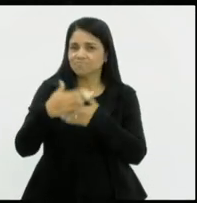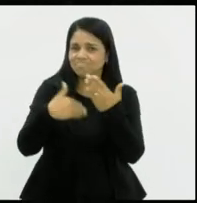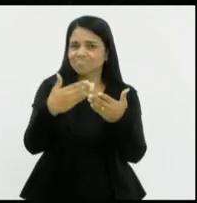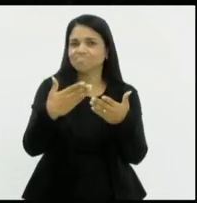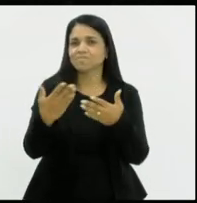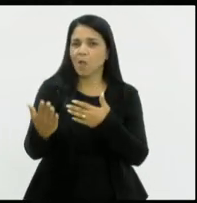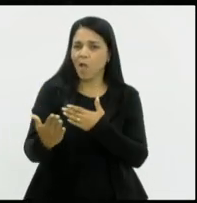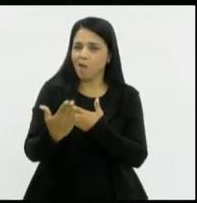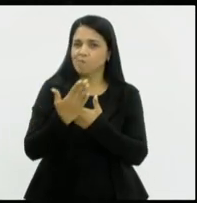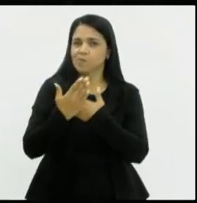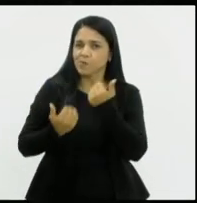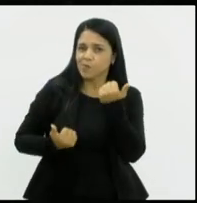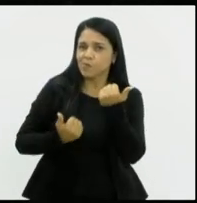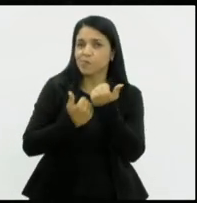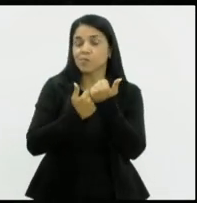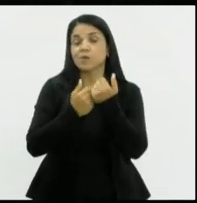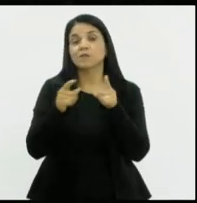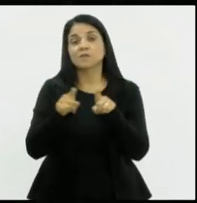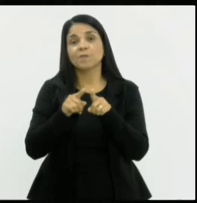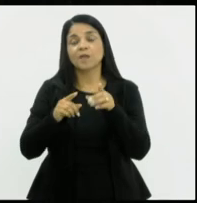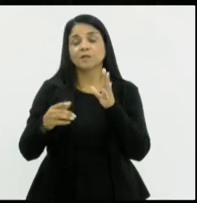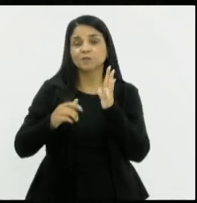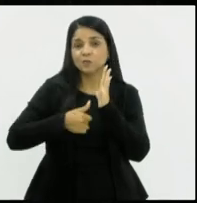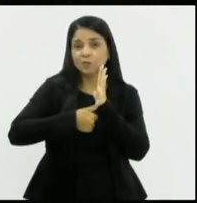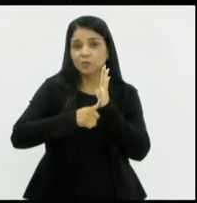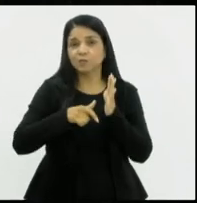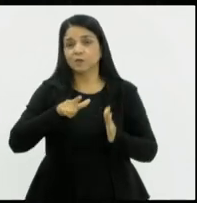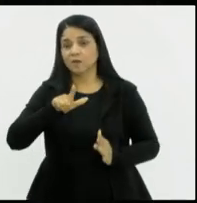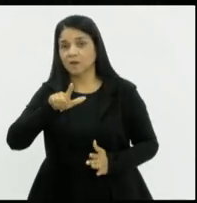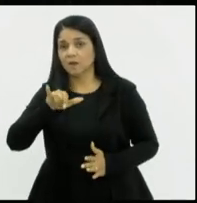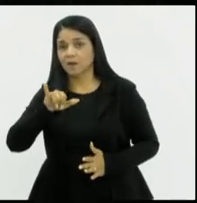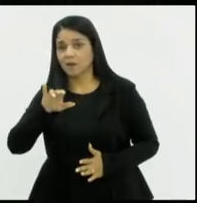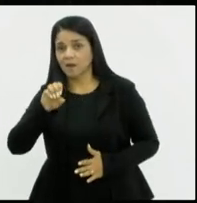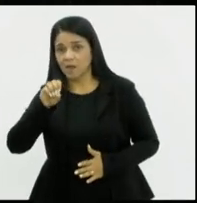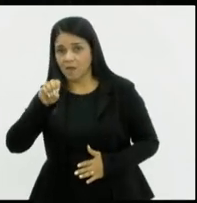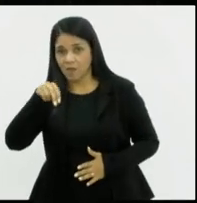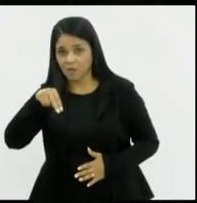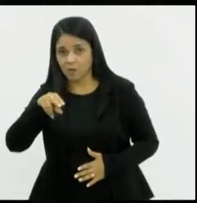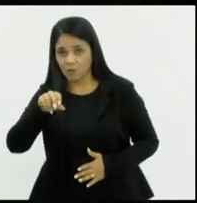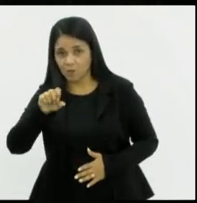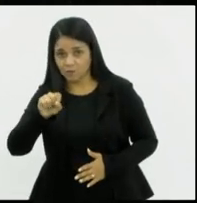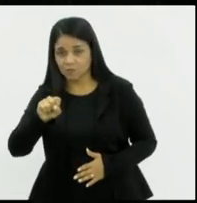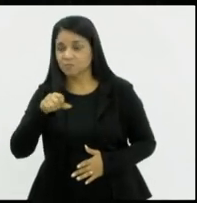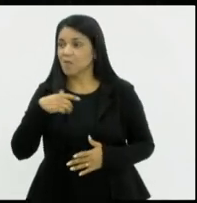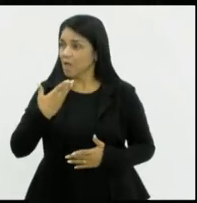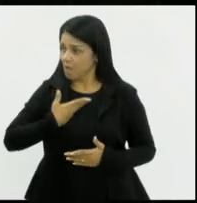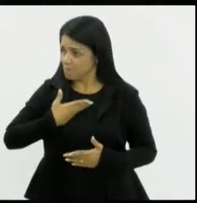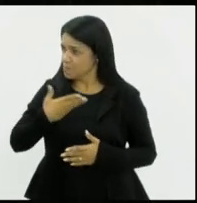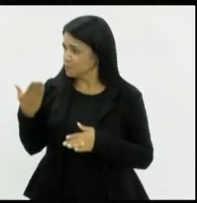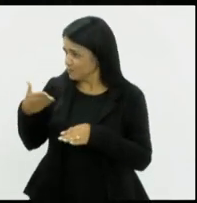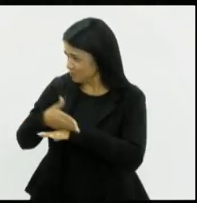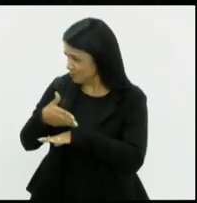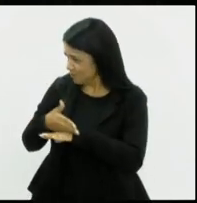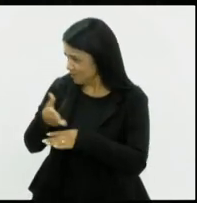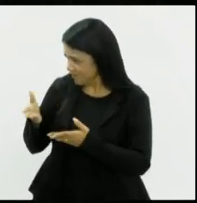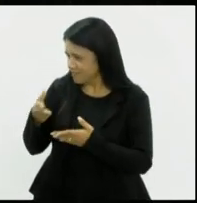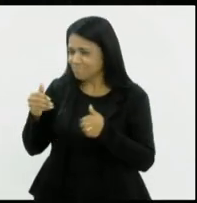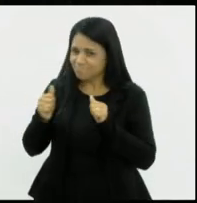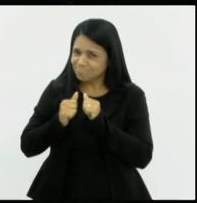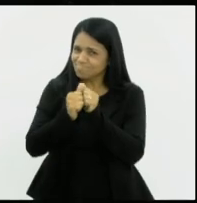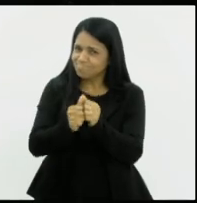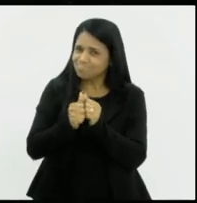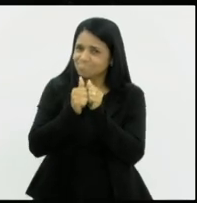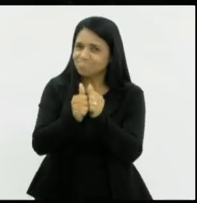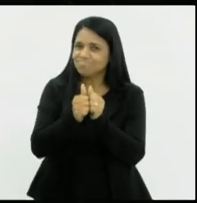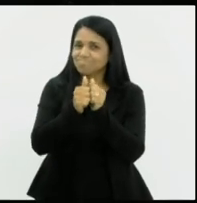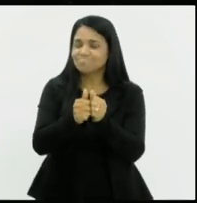E depois em Lions. Lions, tenho vários amigos leões presentes, foram companheiros, são